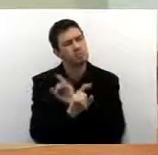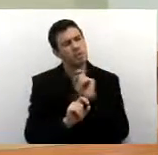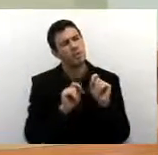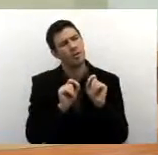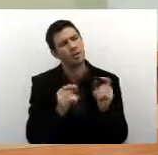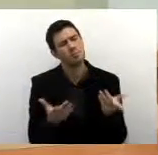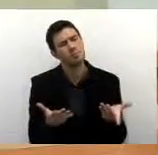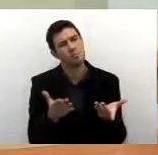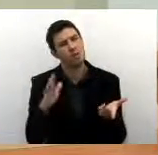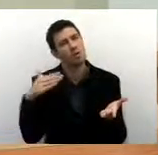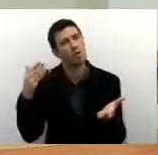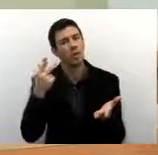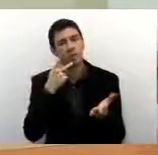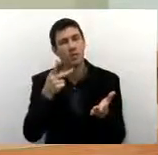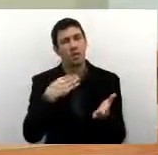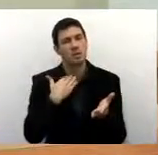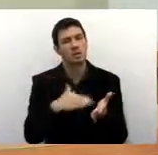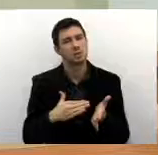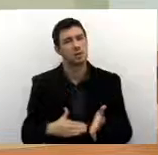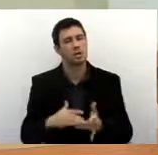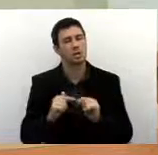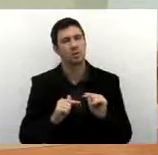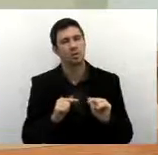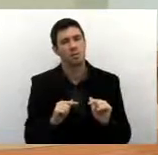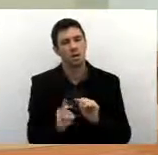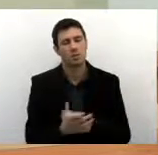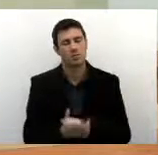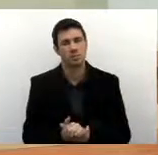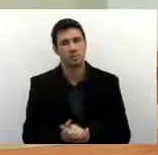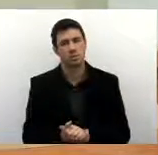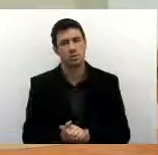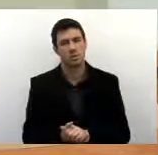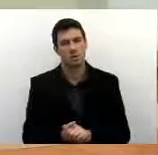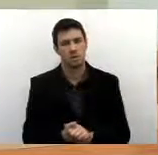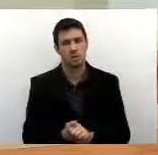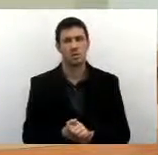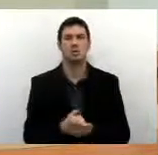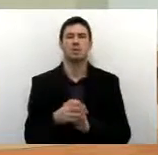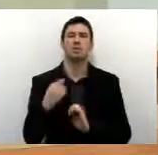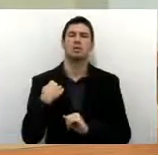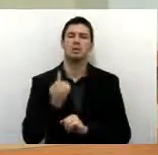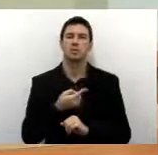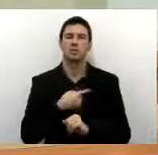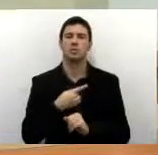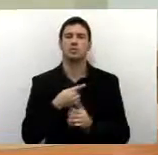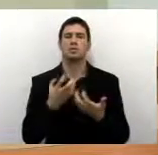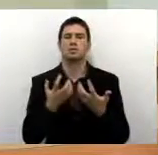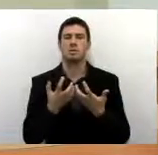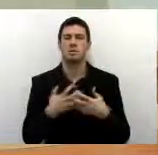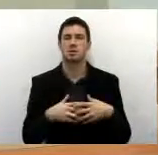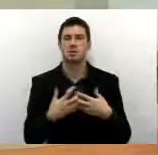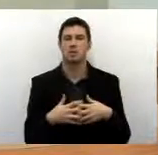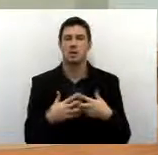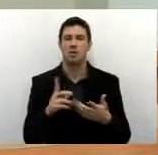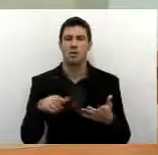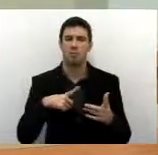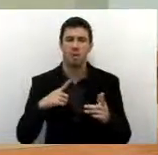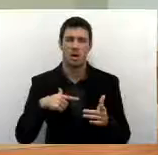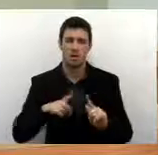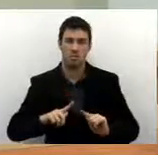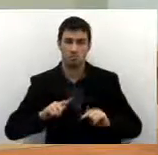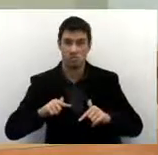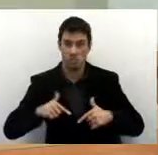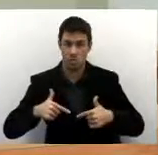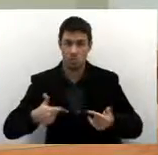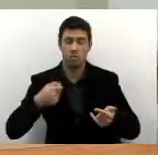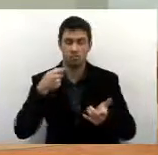quando se fala em Secretaria do Trabalho. E como eu sou do mundo sindical, é uma luta constante em relação